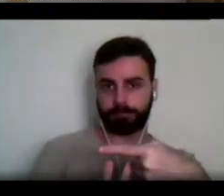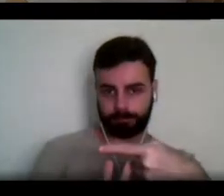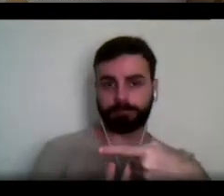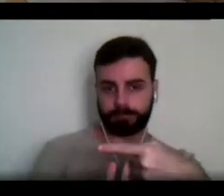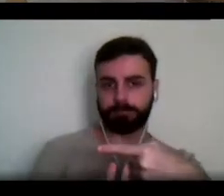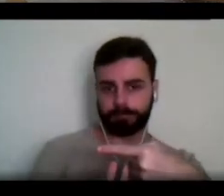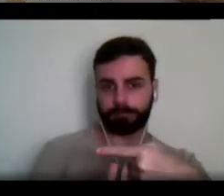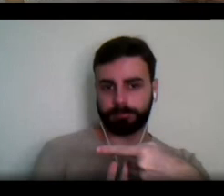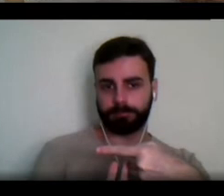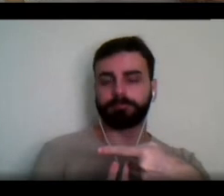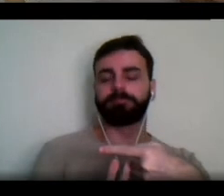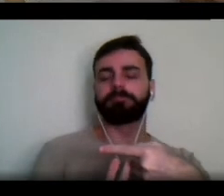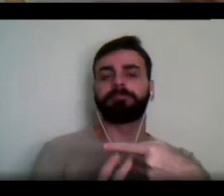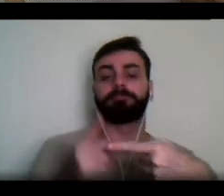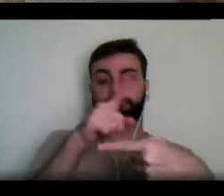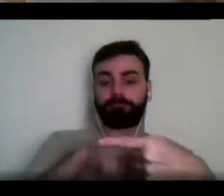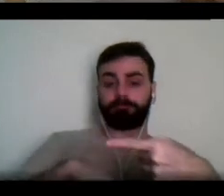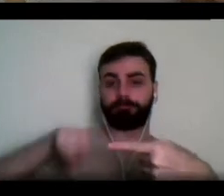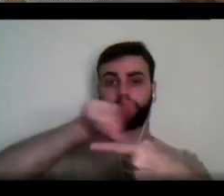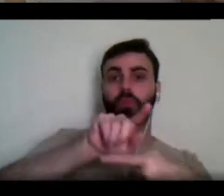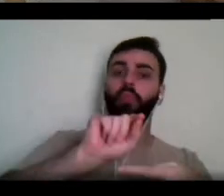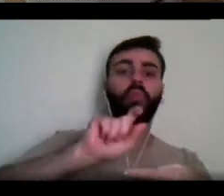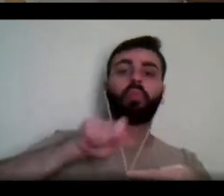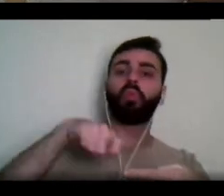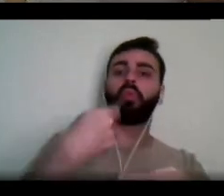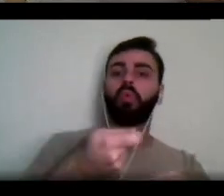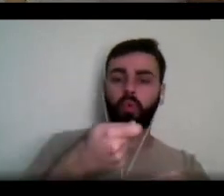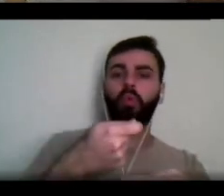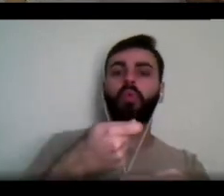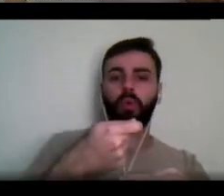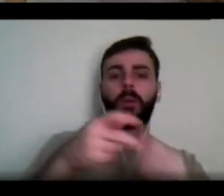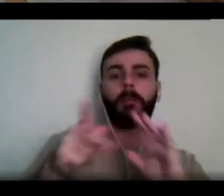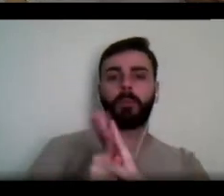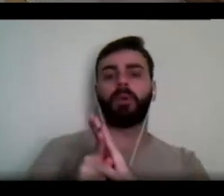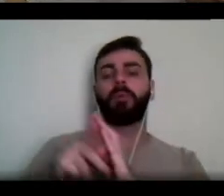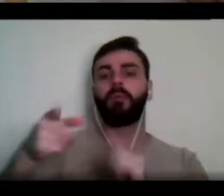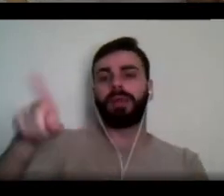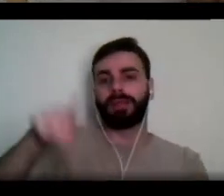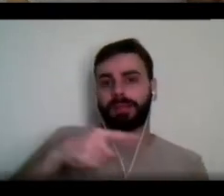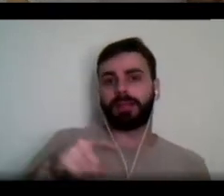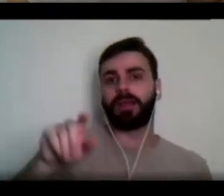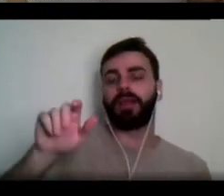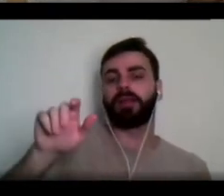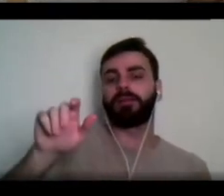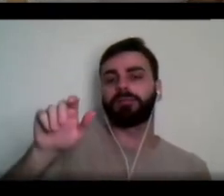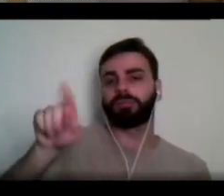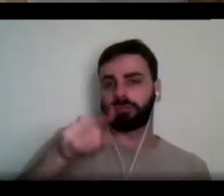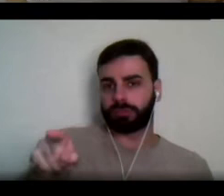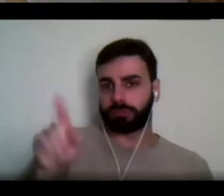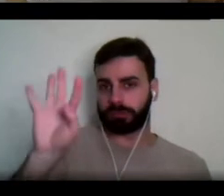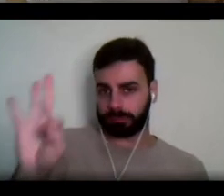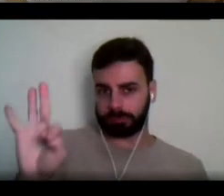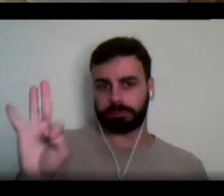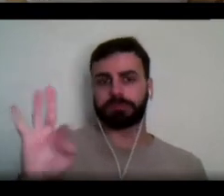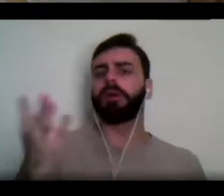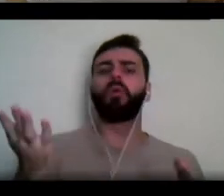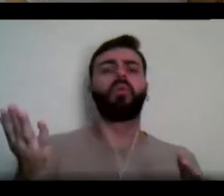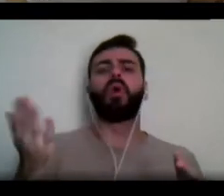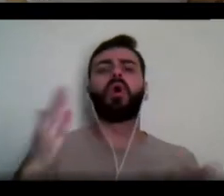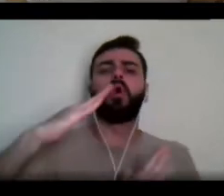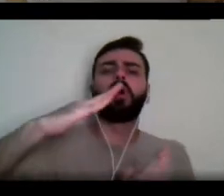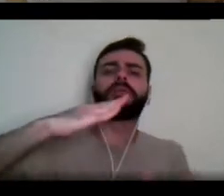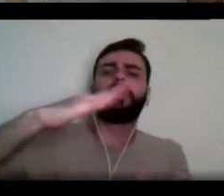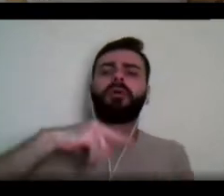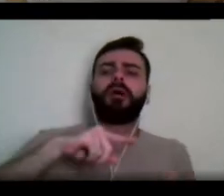T2 sobre 2? É a integral de alfa T, tá? De onde até onde? Os intervalos de integração